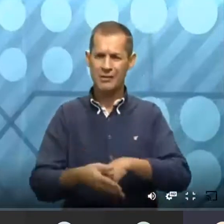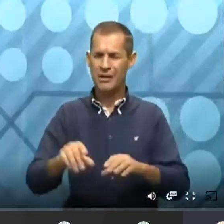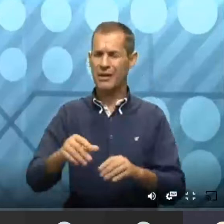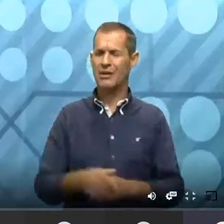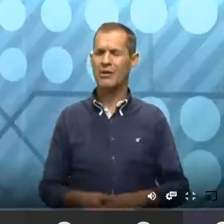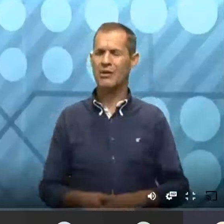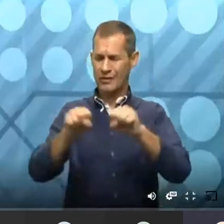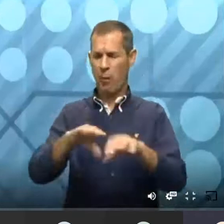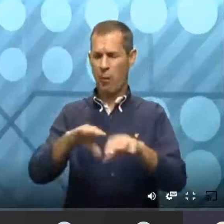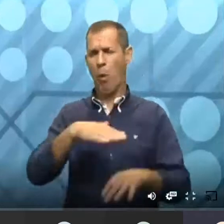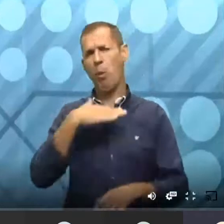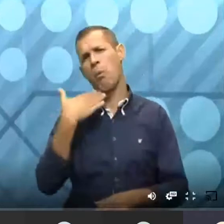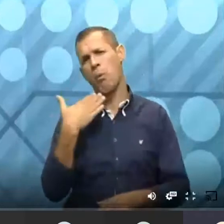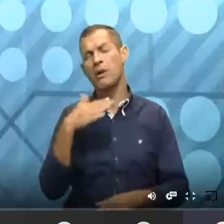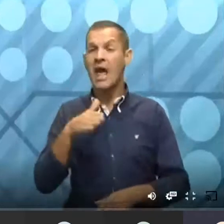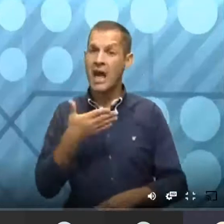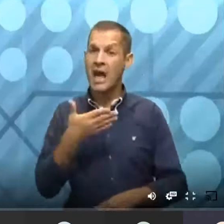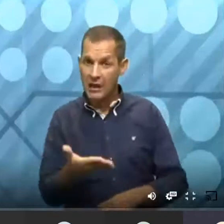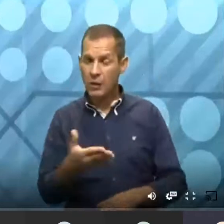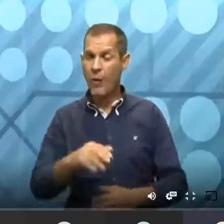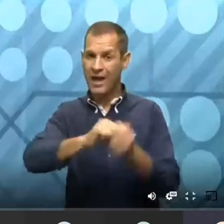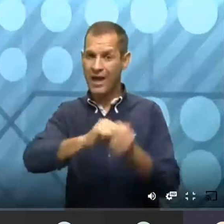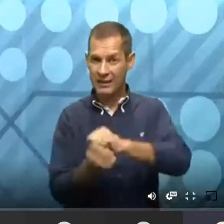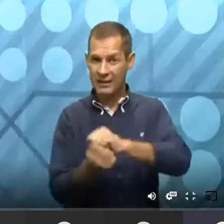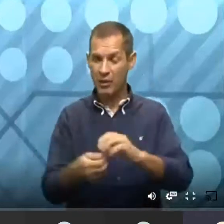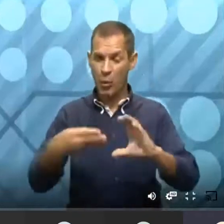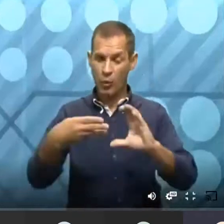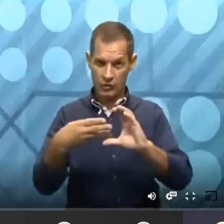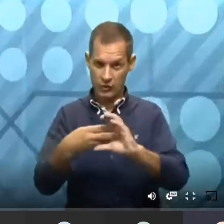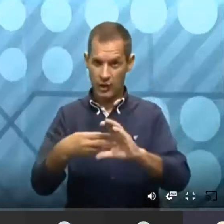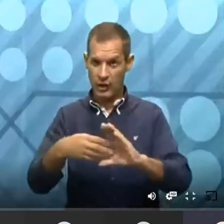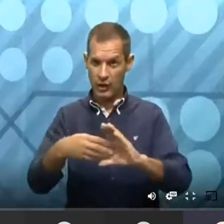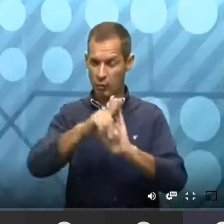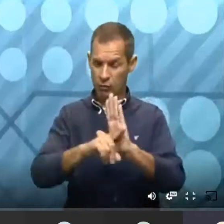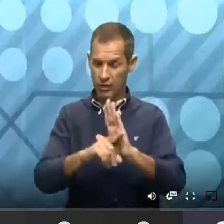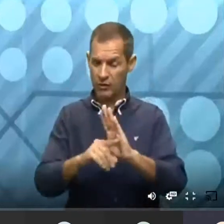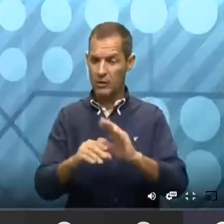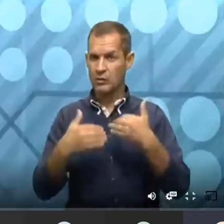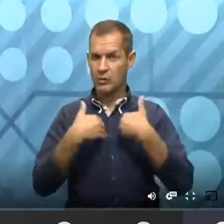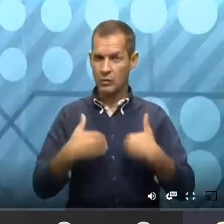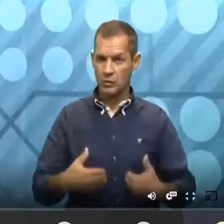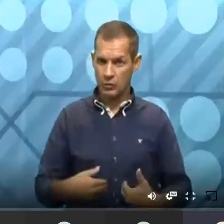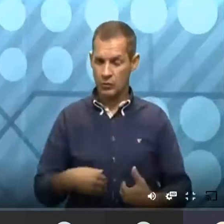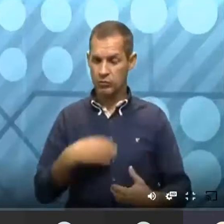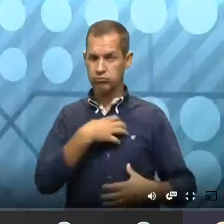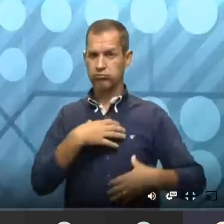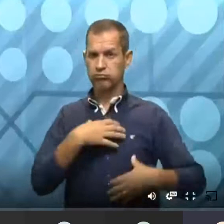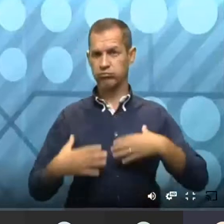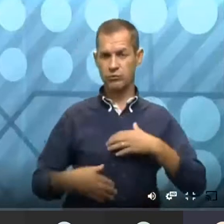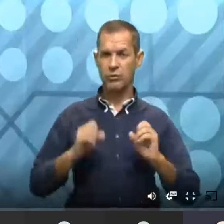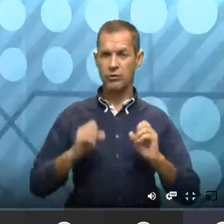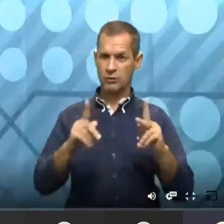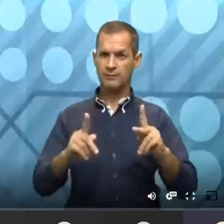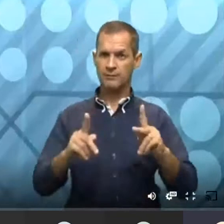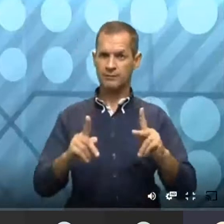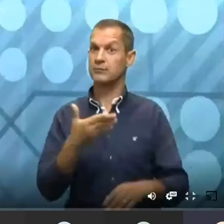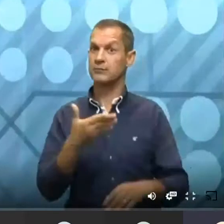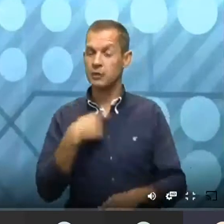num processo de morte. Então, a adaptação celular é um processo fisiológico do nosso organismo,